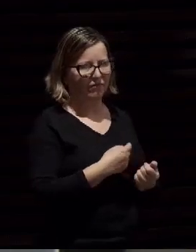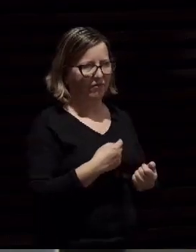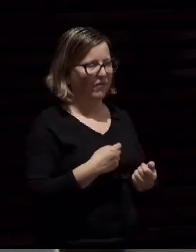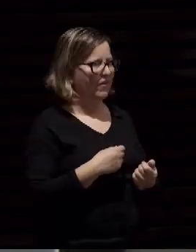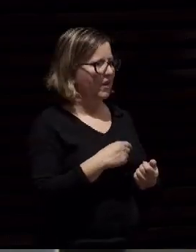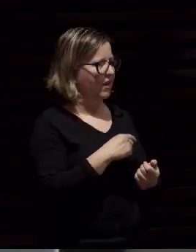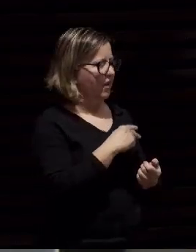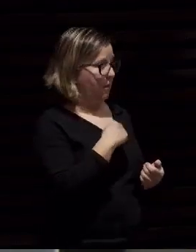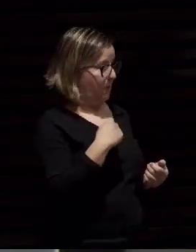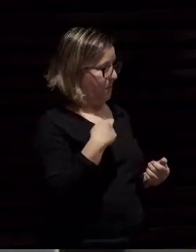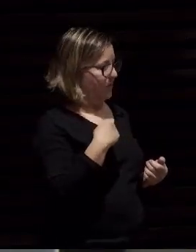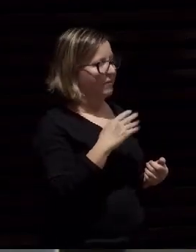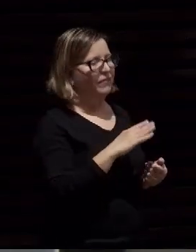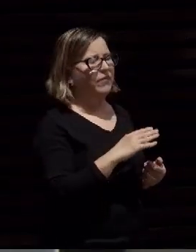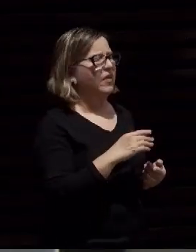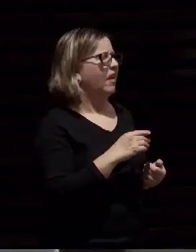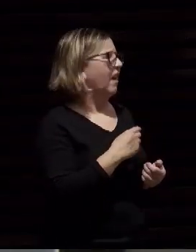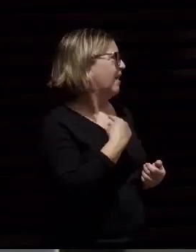posso lhe ajudar.